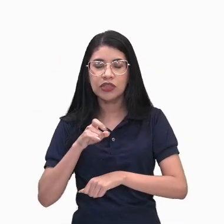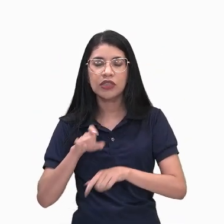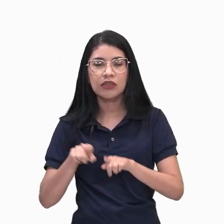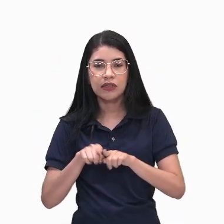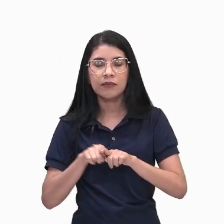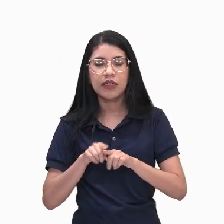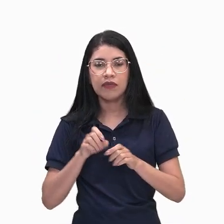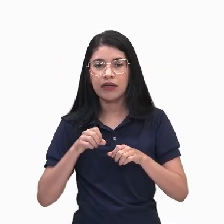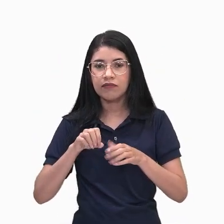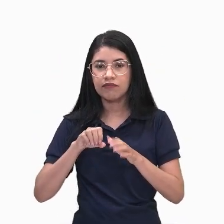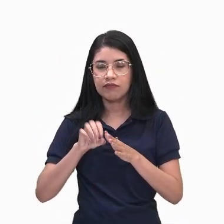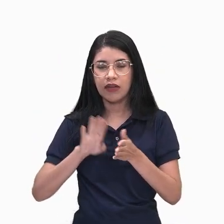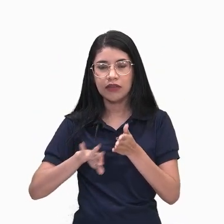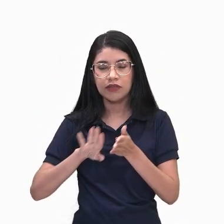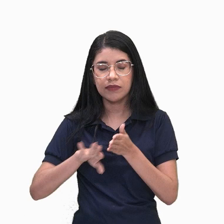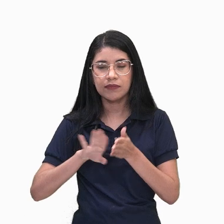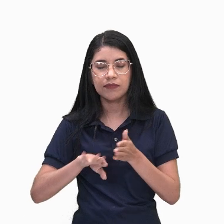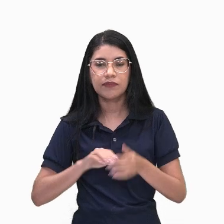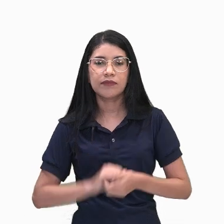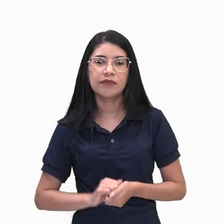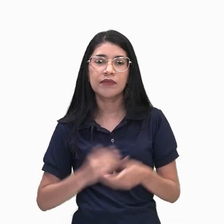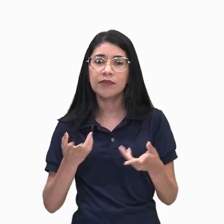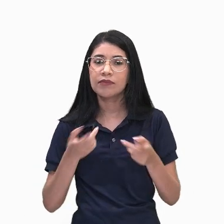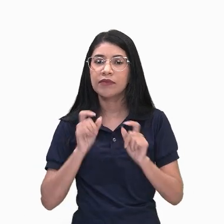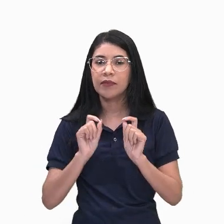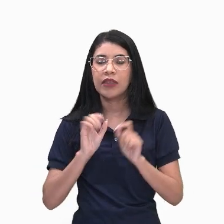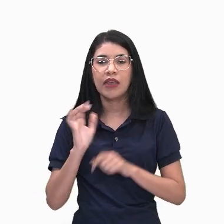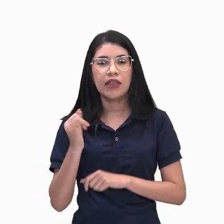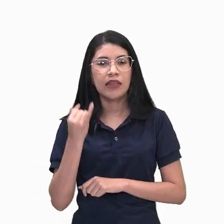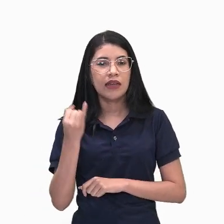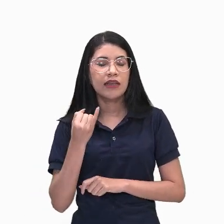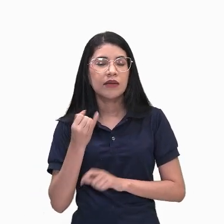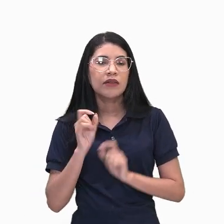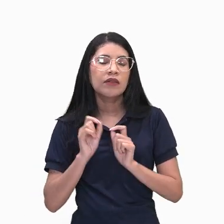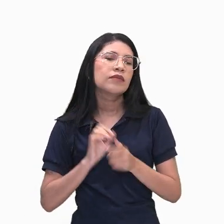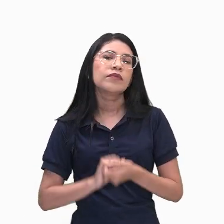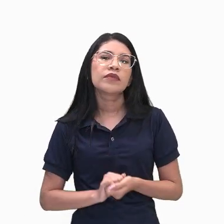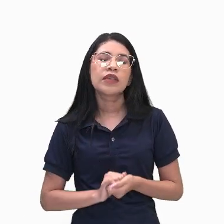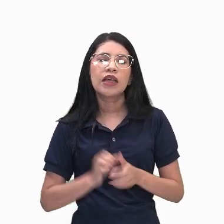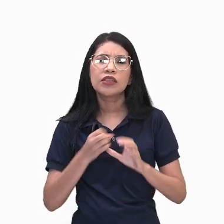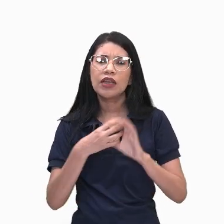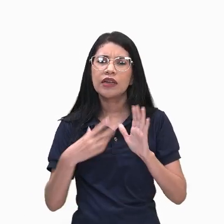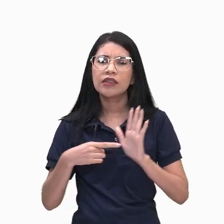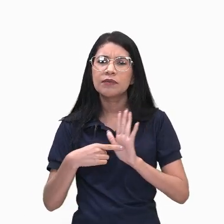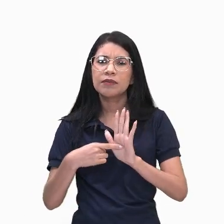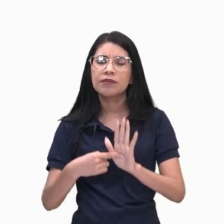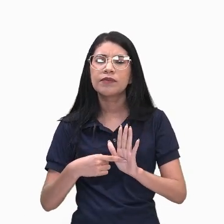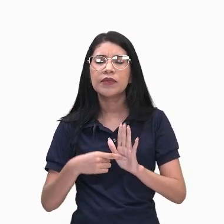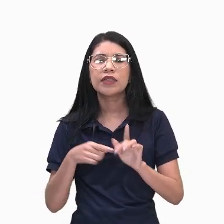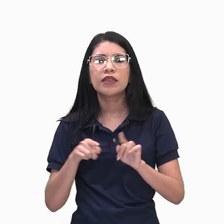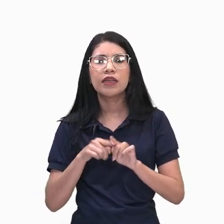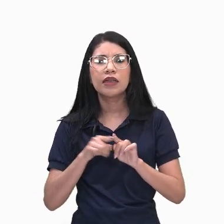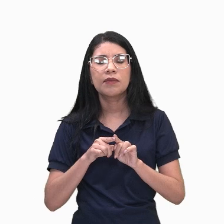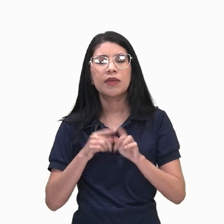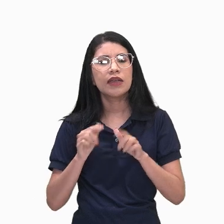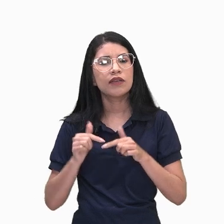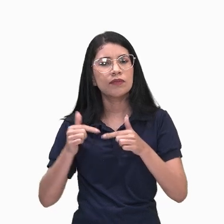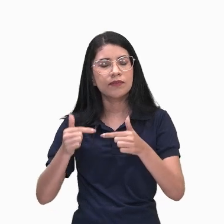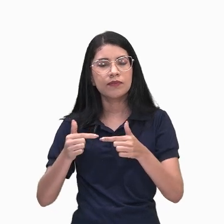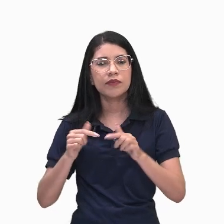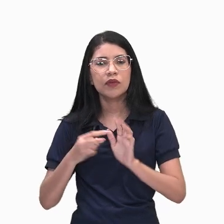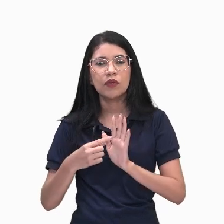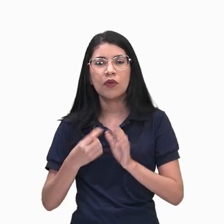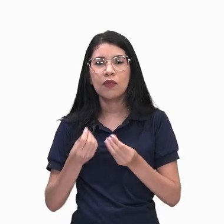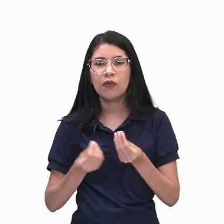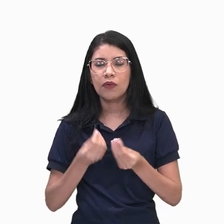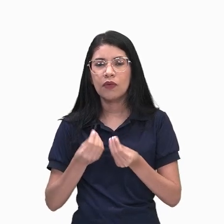substâncias. E aí, olha que interessante, né? A gente está vendo aí as características do tecido epitelial, vimos também as suas funções. Agora a gente vai